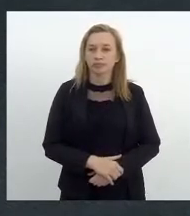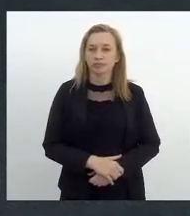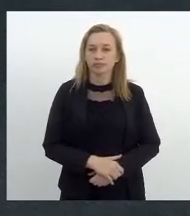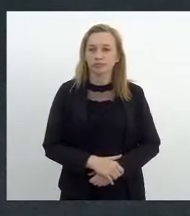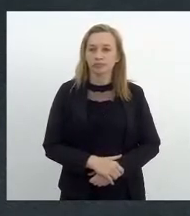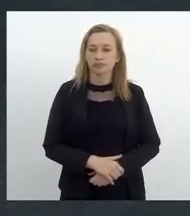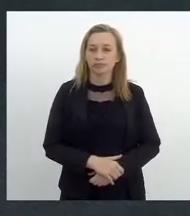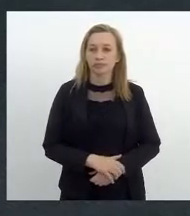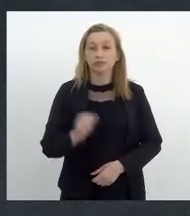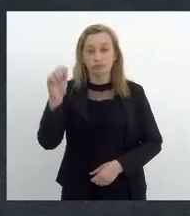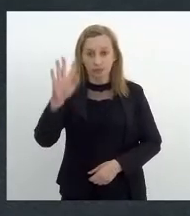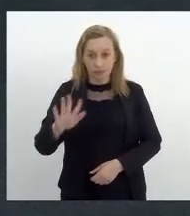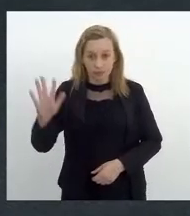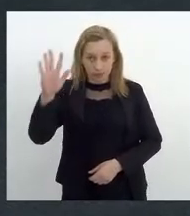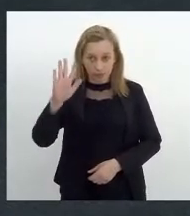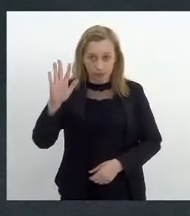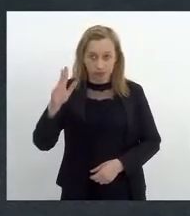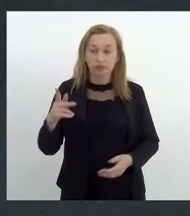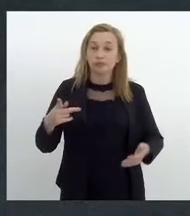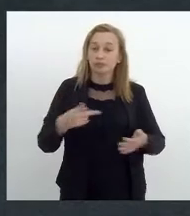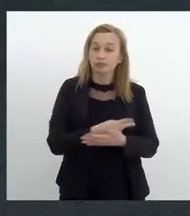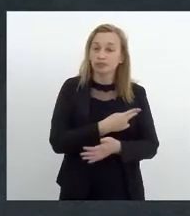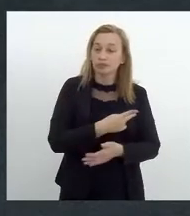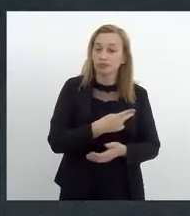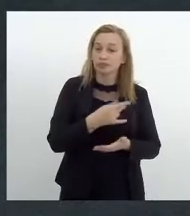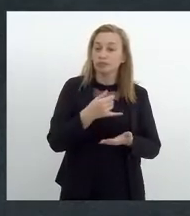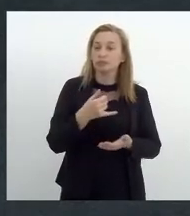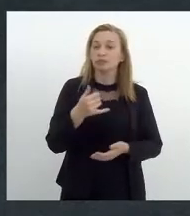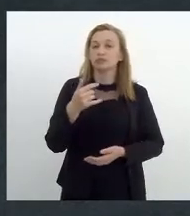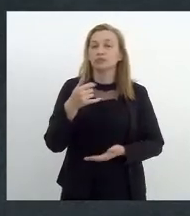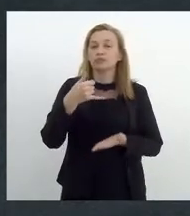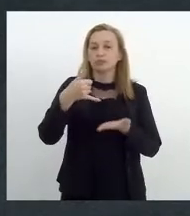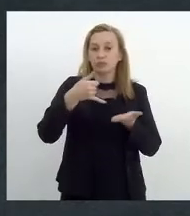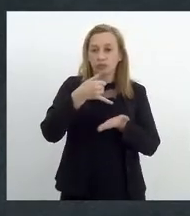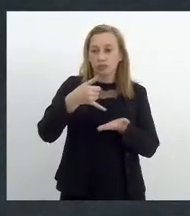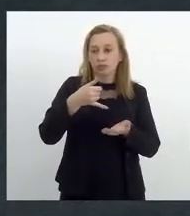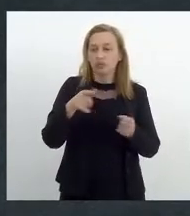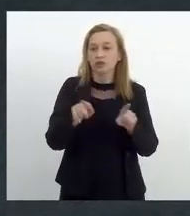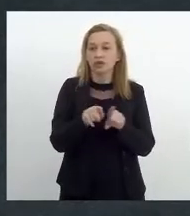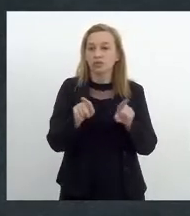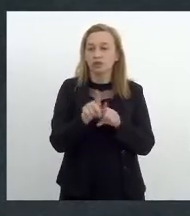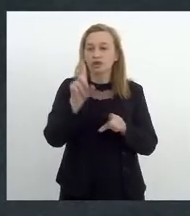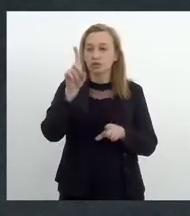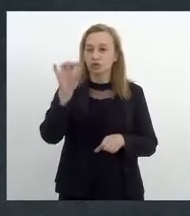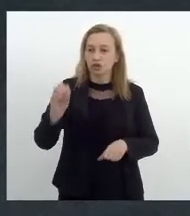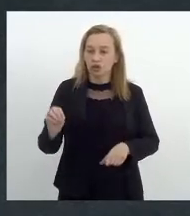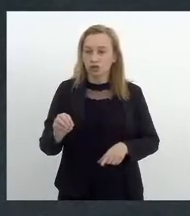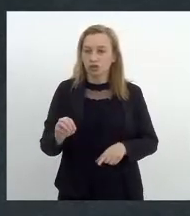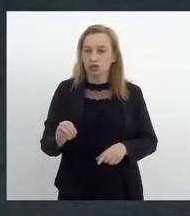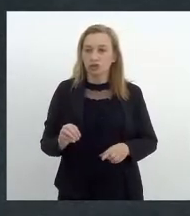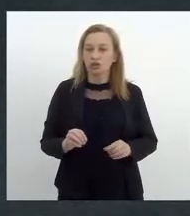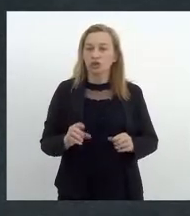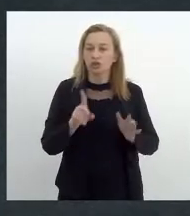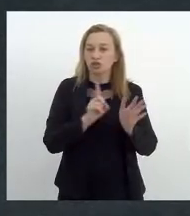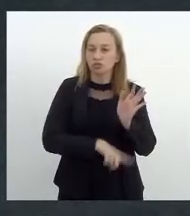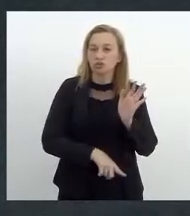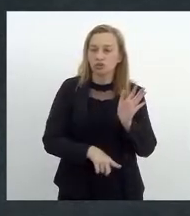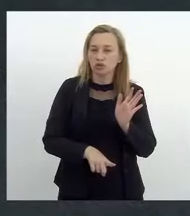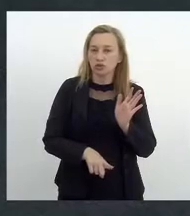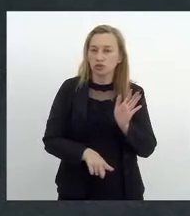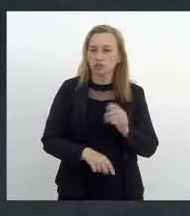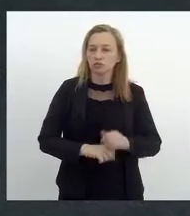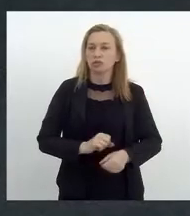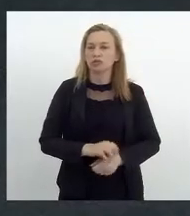E, em geral, como aconteceu no óleo diesel, nós reduzimos a alíquota.